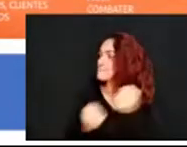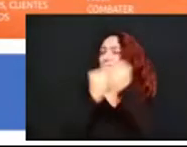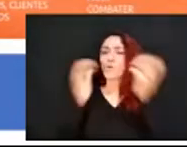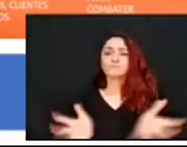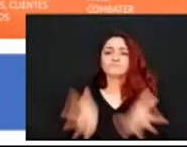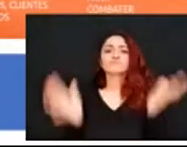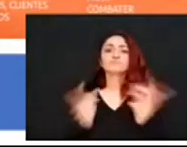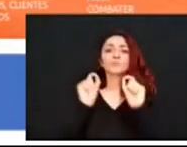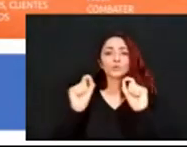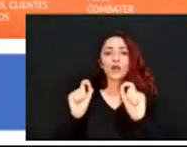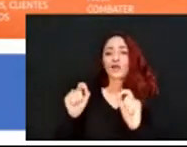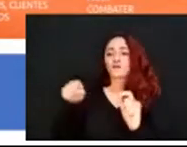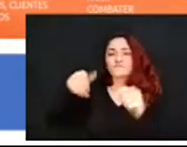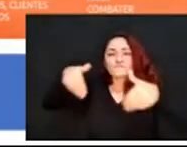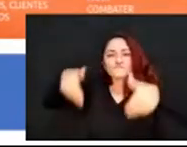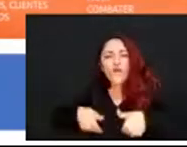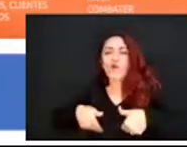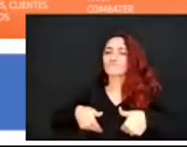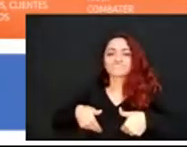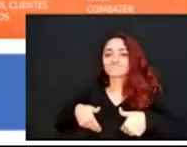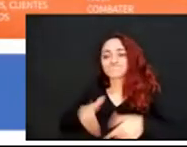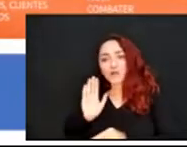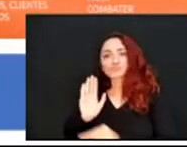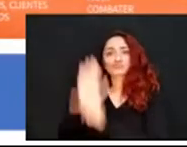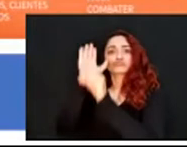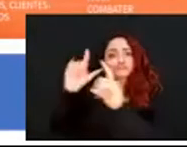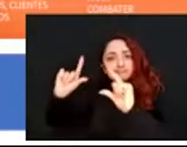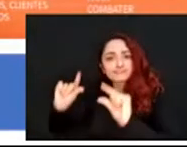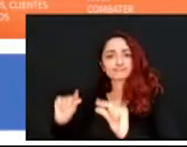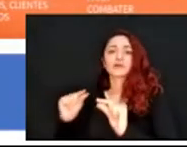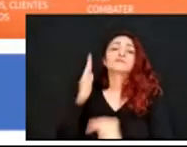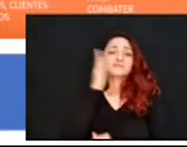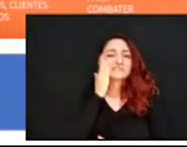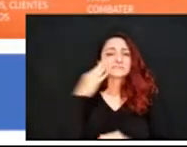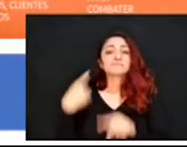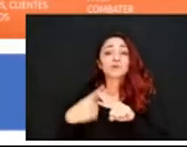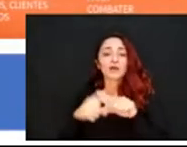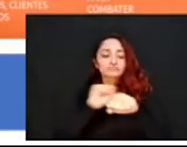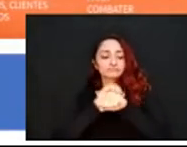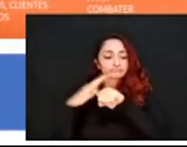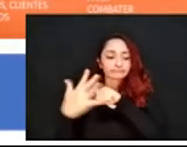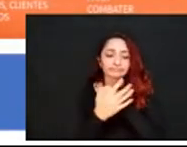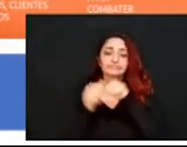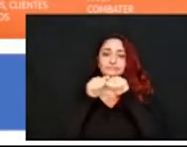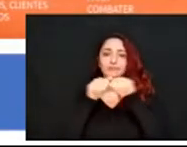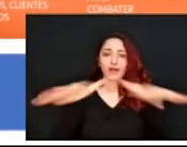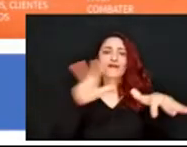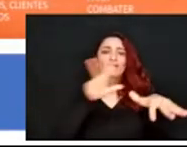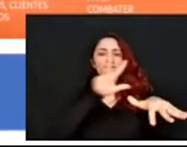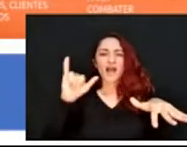fome porque a gente já sabia que o impacto da pandemia poder Poderia gerar para a população brasileira